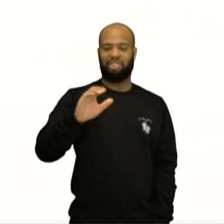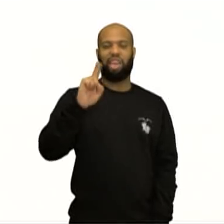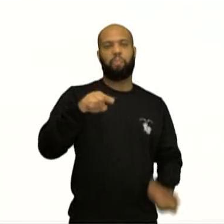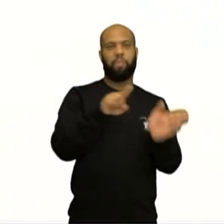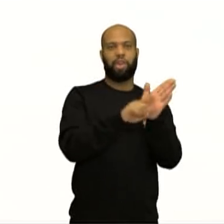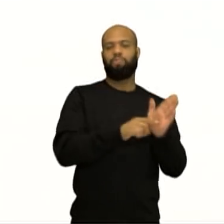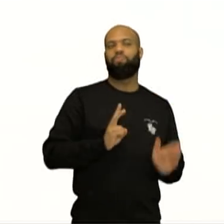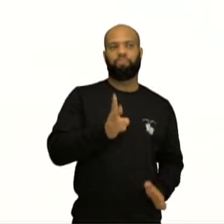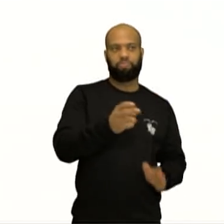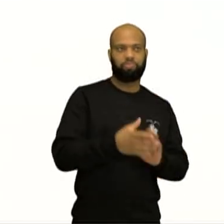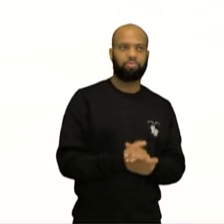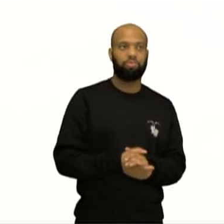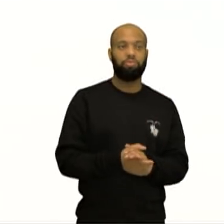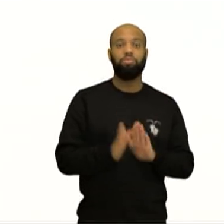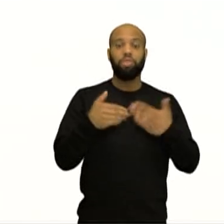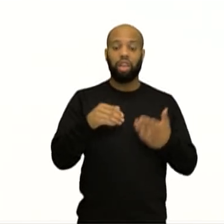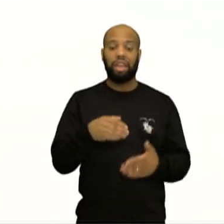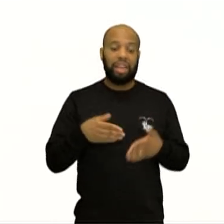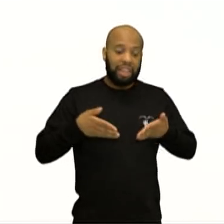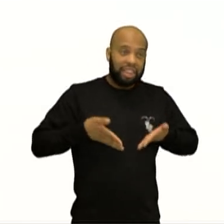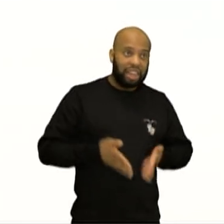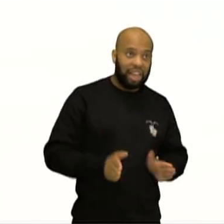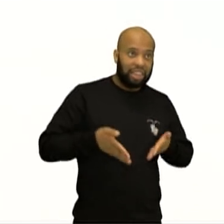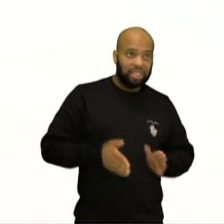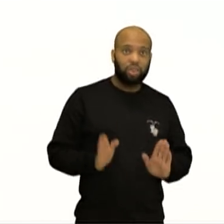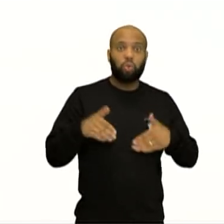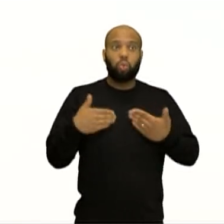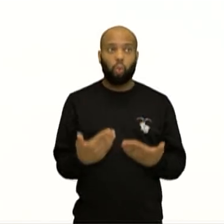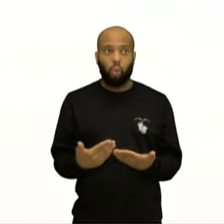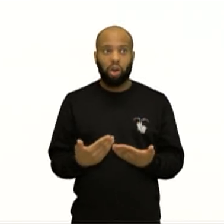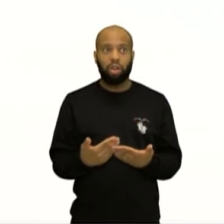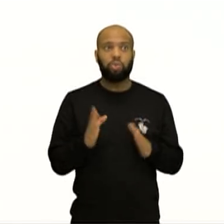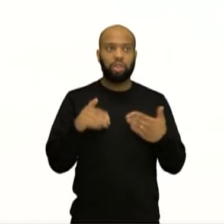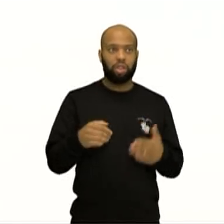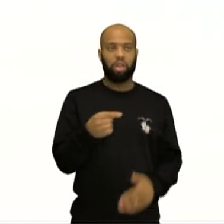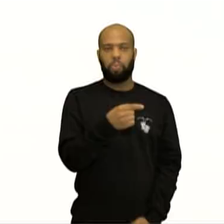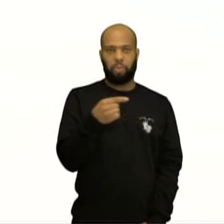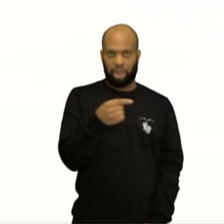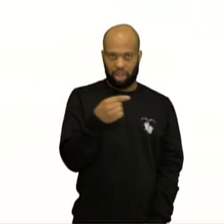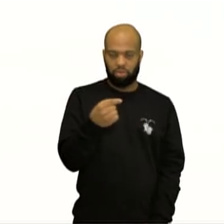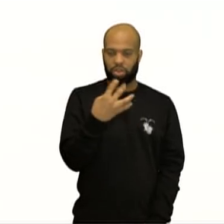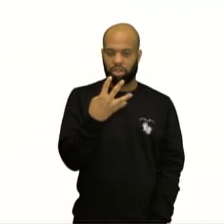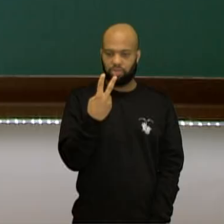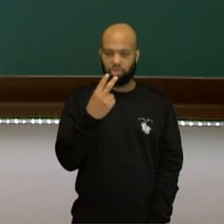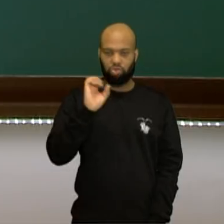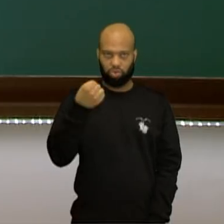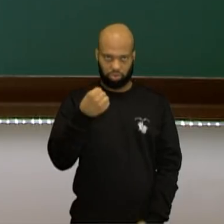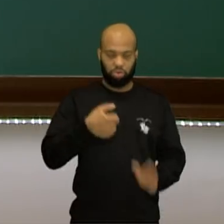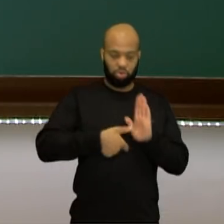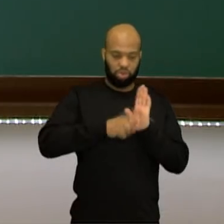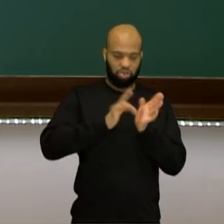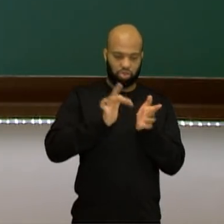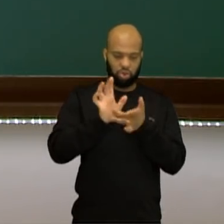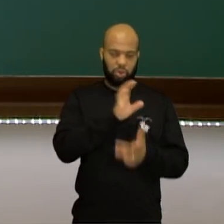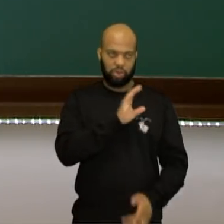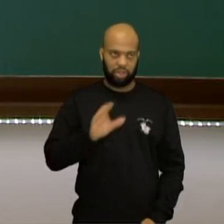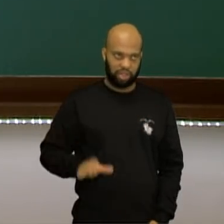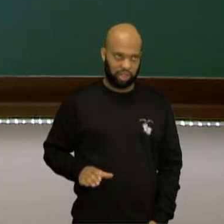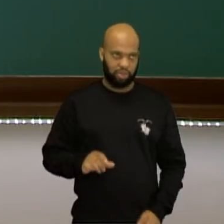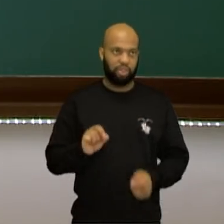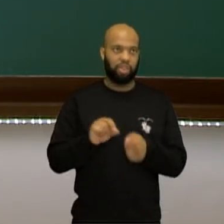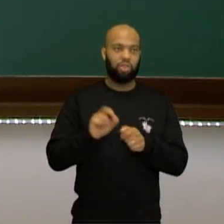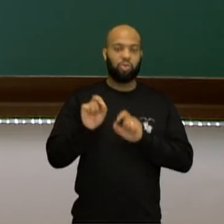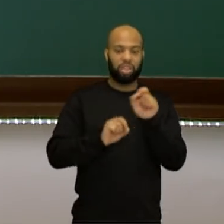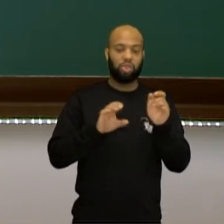ano de nascimento. Ele nasceu em 428 anos antes de Cristo, então menos aqui na frente. Aqui a gente tem o conceito